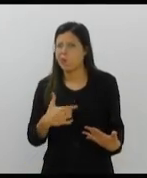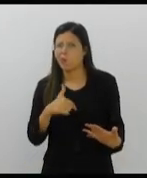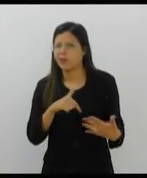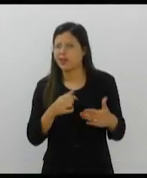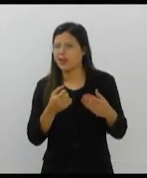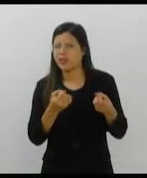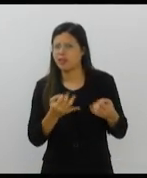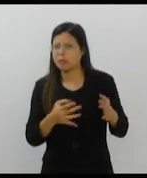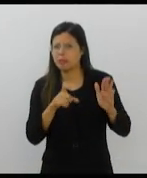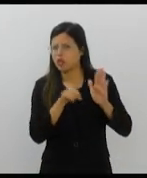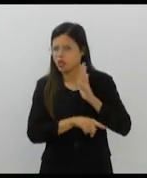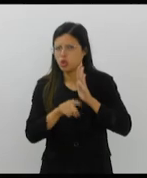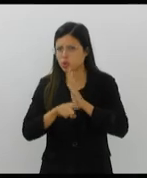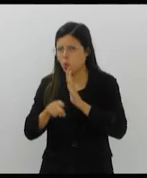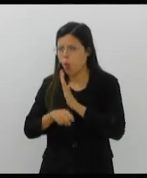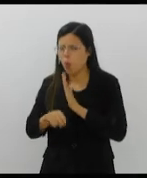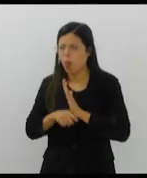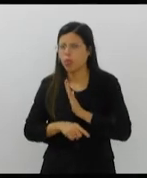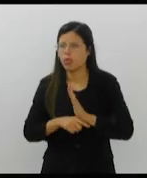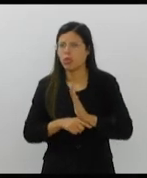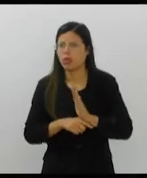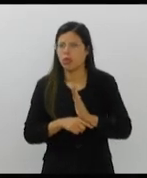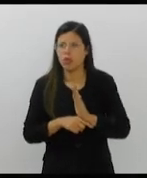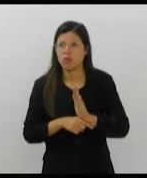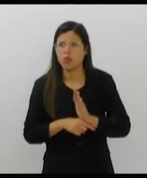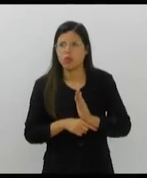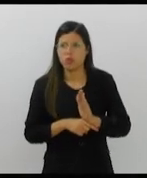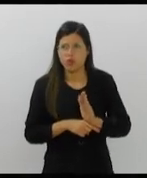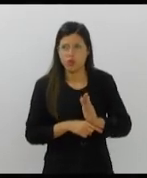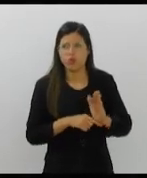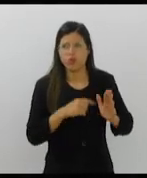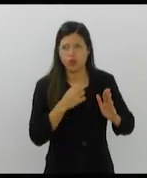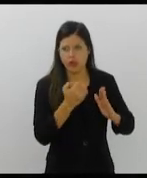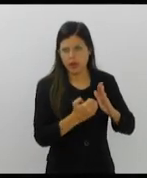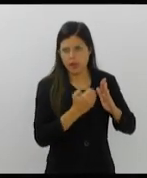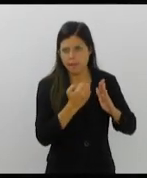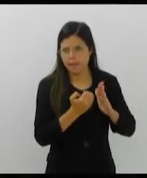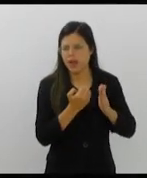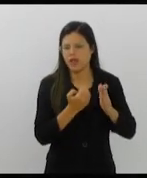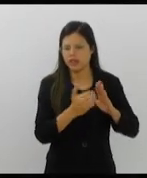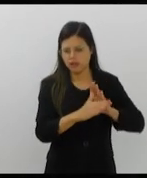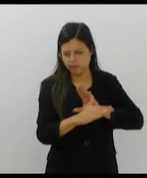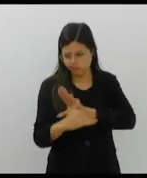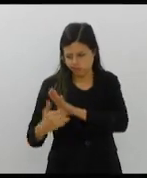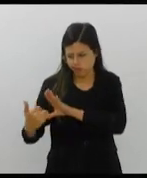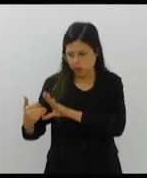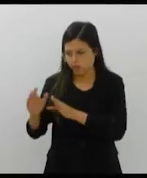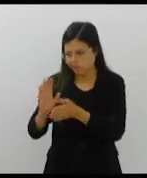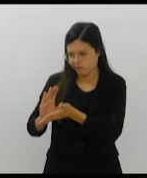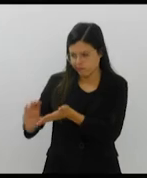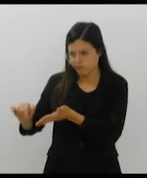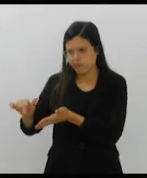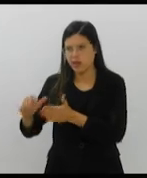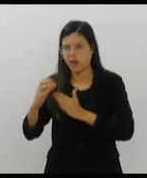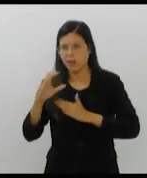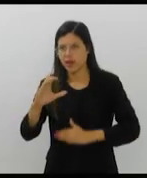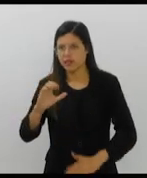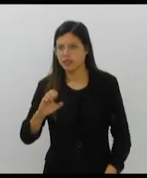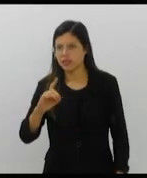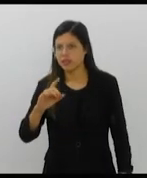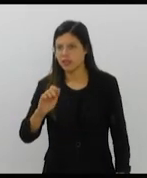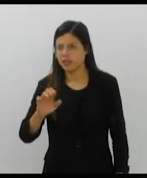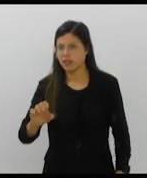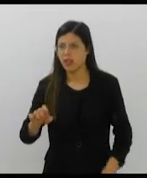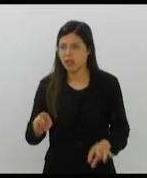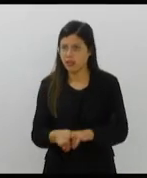esse abatimento do repasse feito por essas concessionárias para a SEDAI, e isso ainda projeta um rombo para as